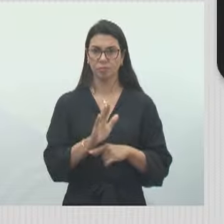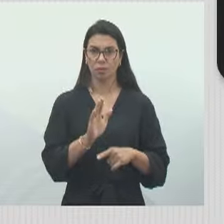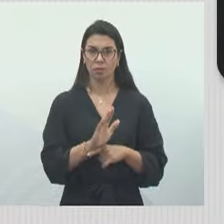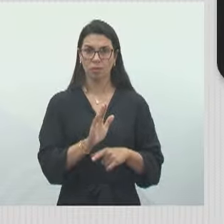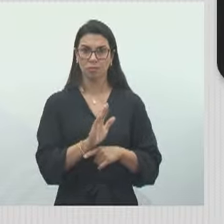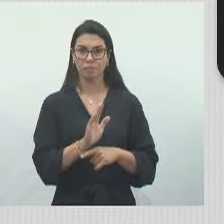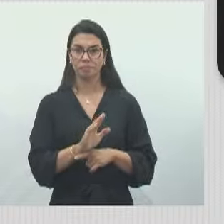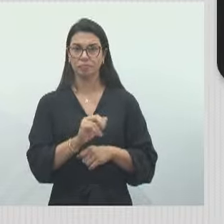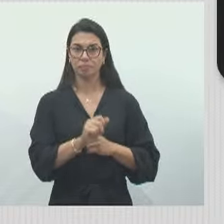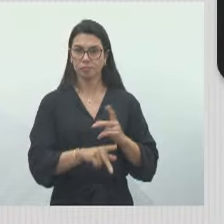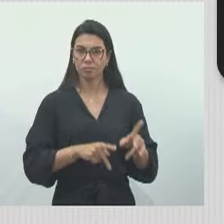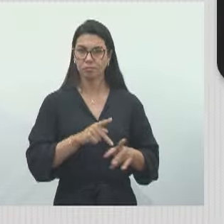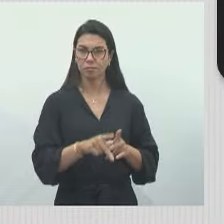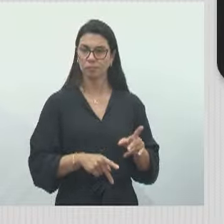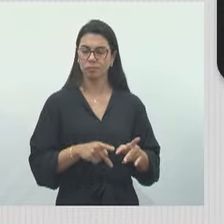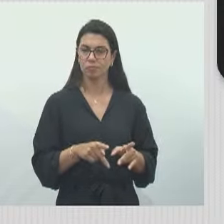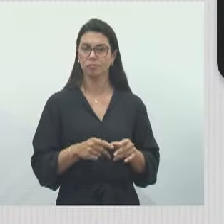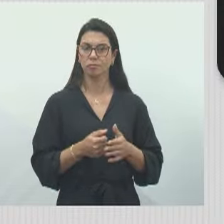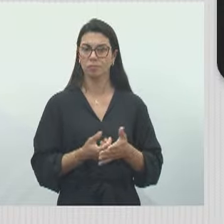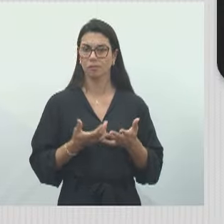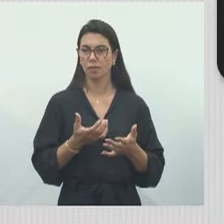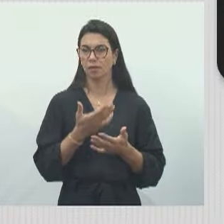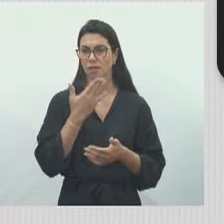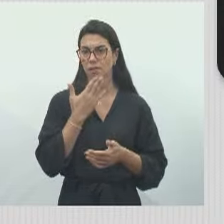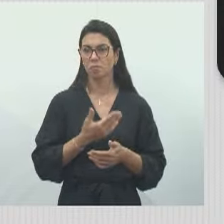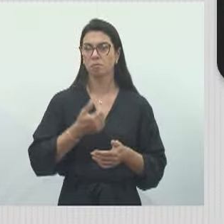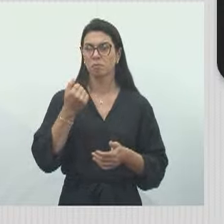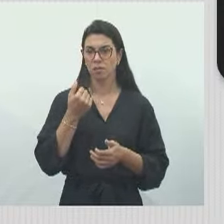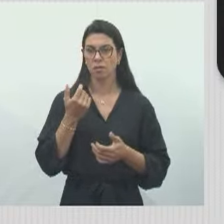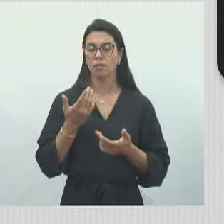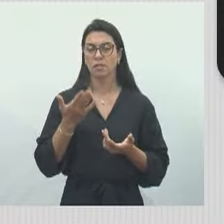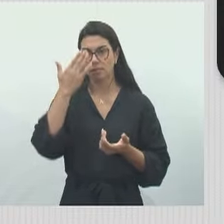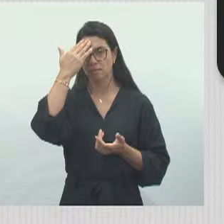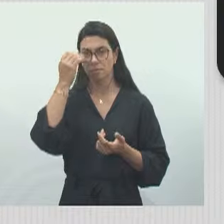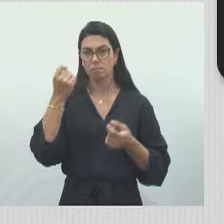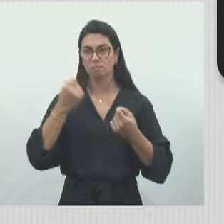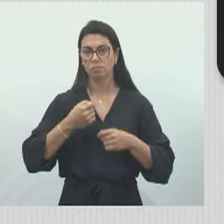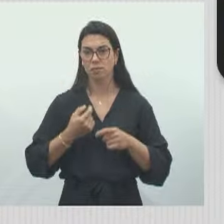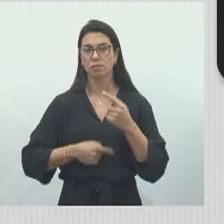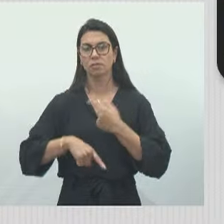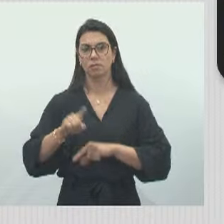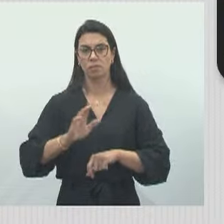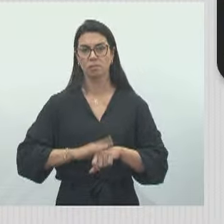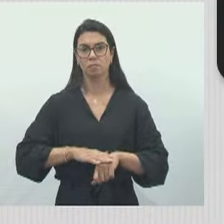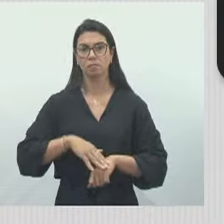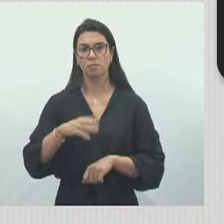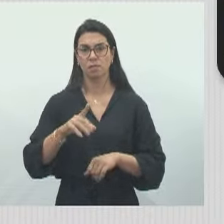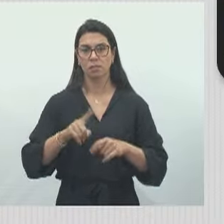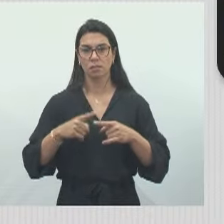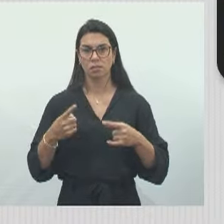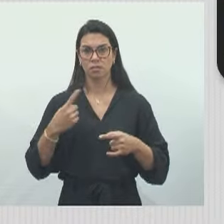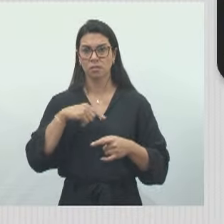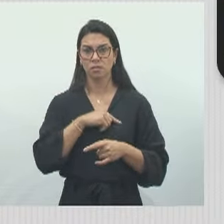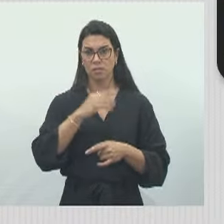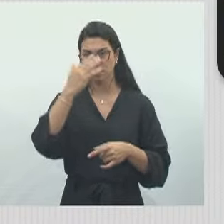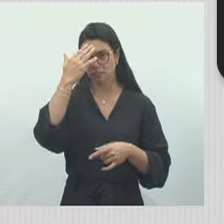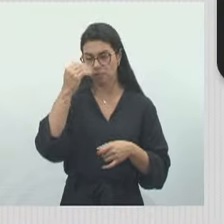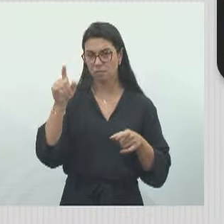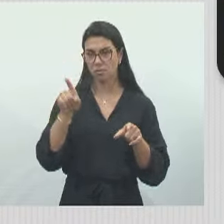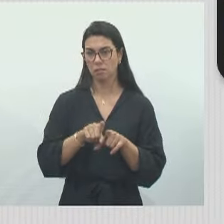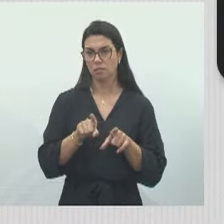ao Veraneirajá, para que possa melhorar. Sabemos que ainda temos que avançar muito, né, mas sabemos também que avançamos bastante em relação